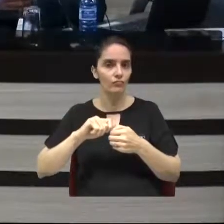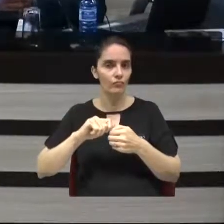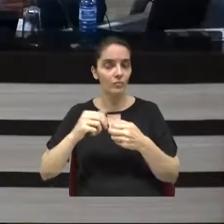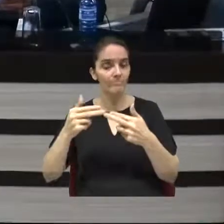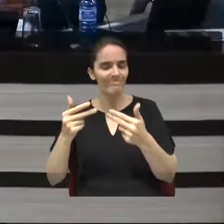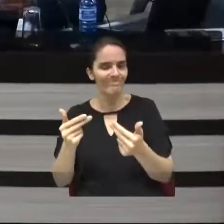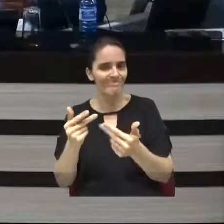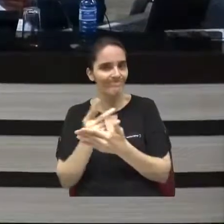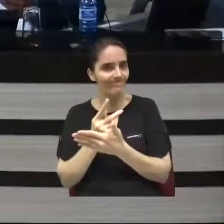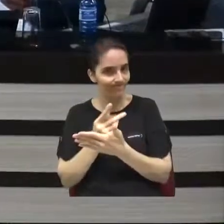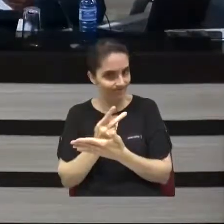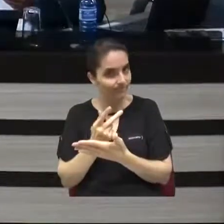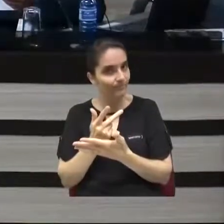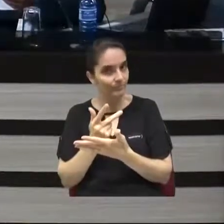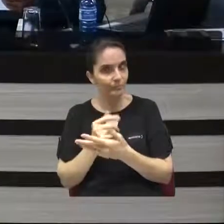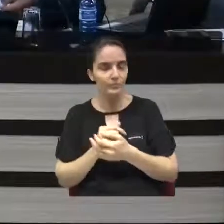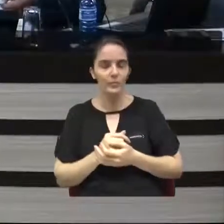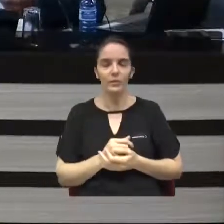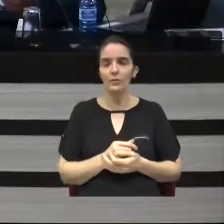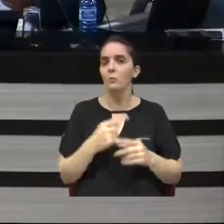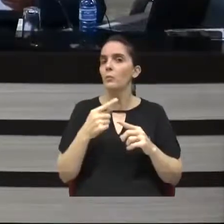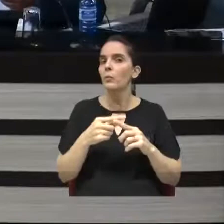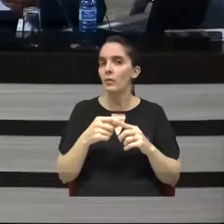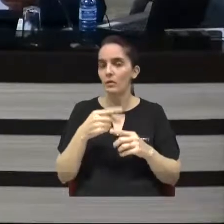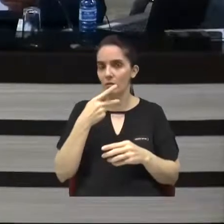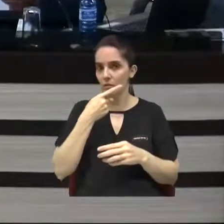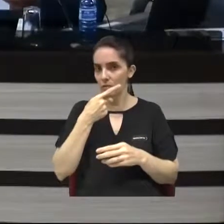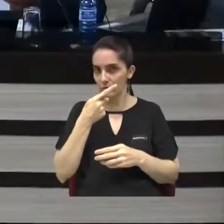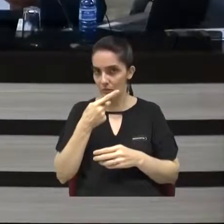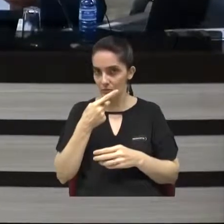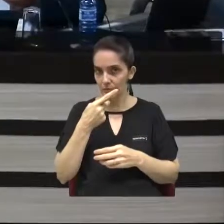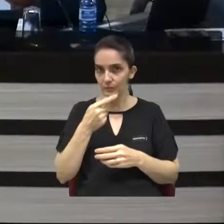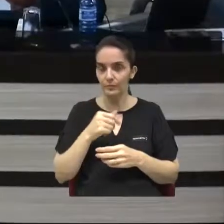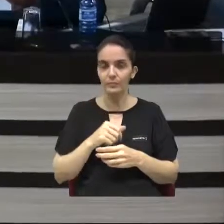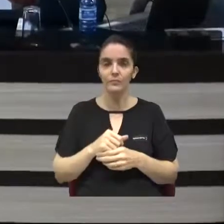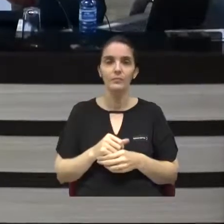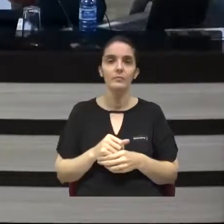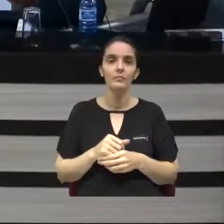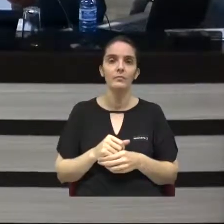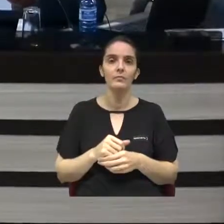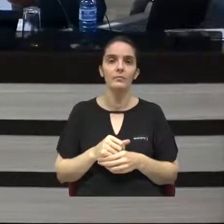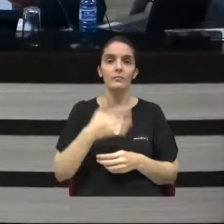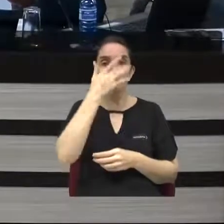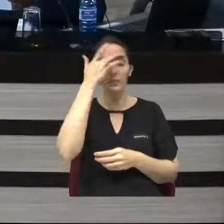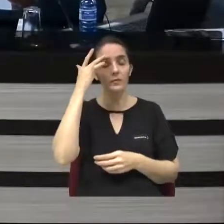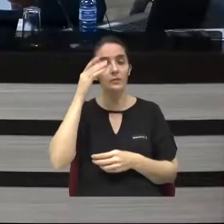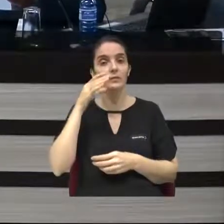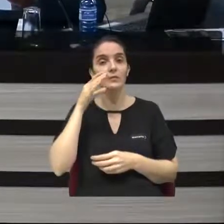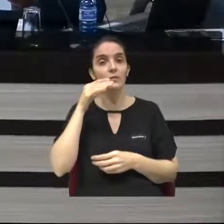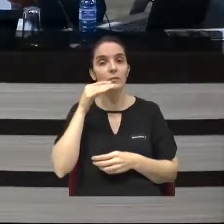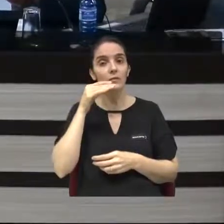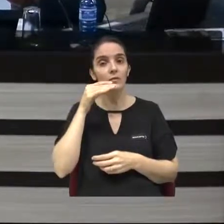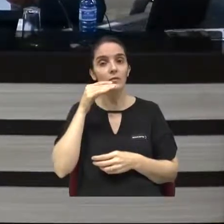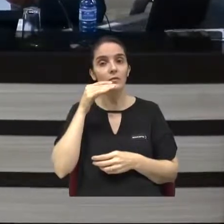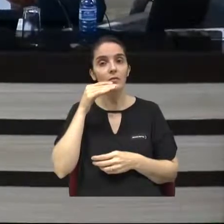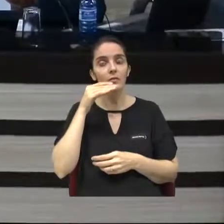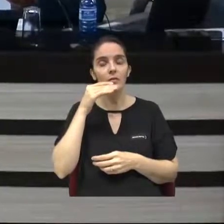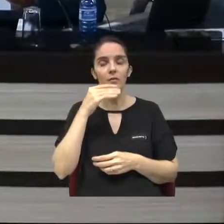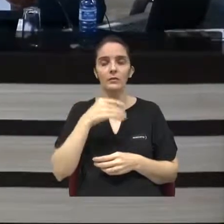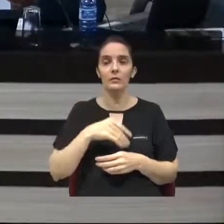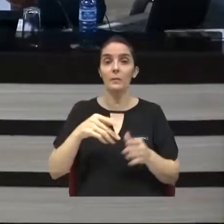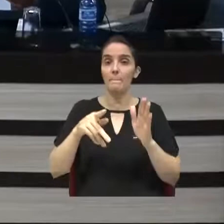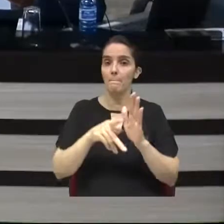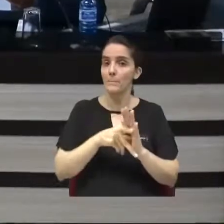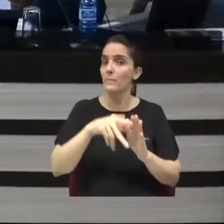Tal pedido se faz devido ao fato do denunciante ser agente público comissionado da Prefeitura Municipal